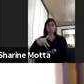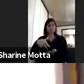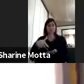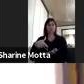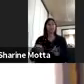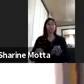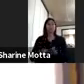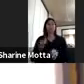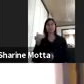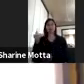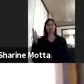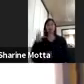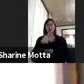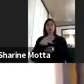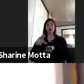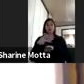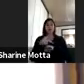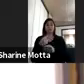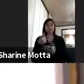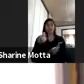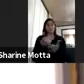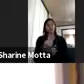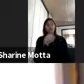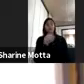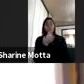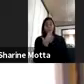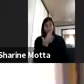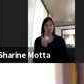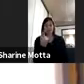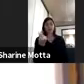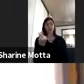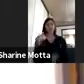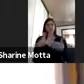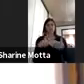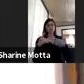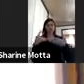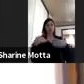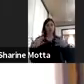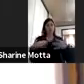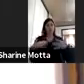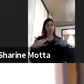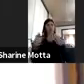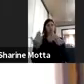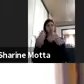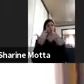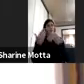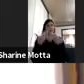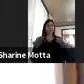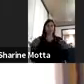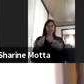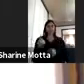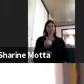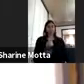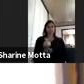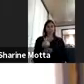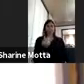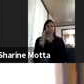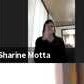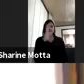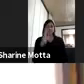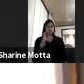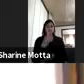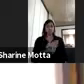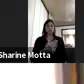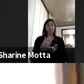pode receber muito, né, dinheiro comparando com a desgraça que está aqui na economia brasileira. Né? As propostas vêm